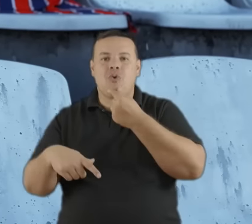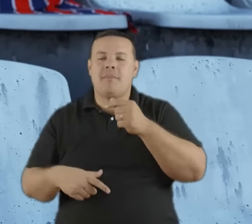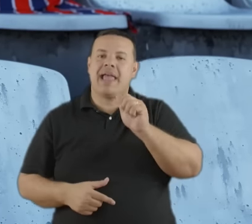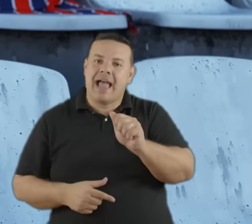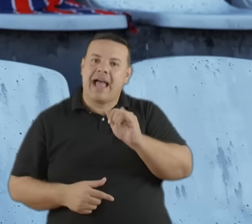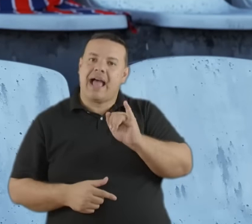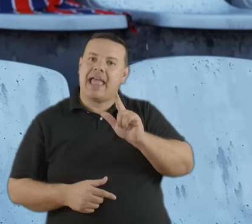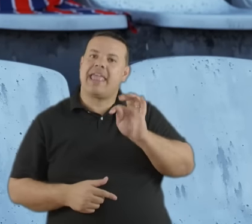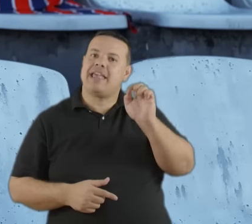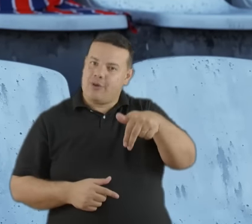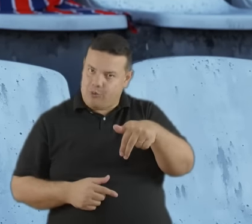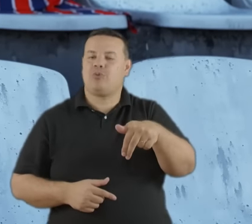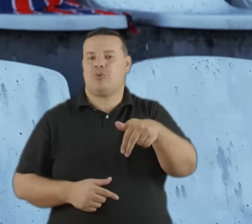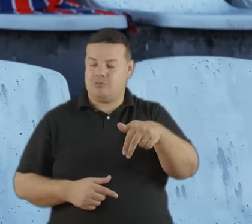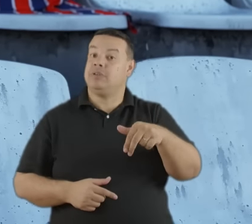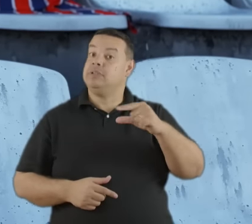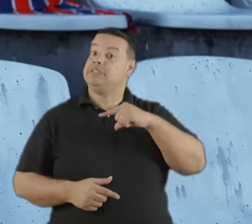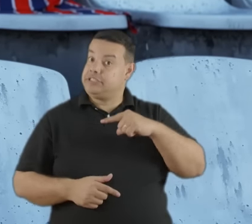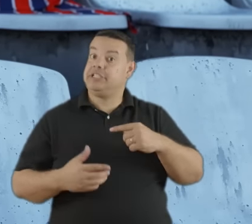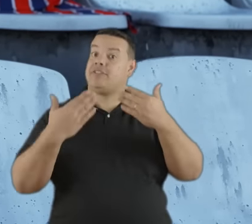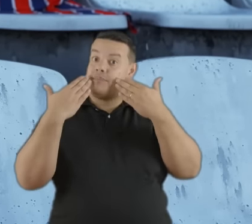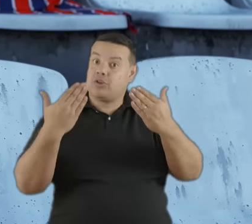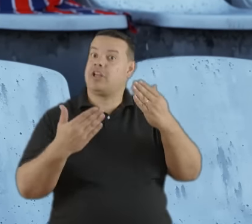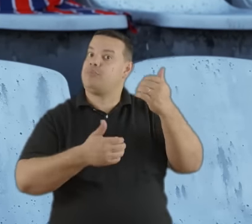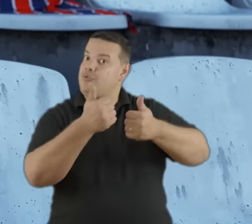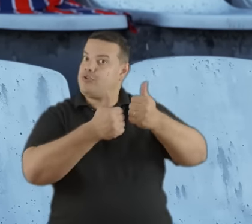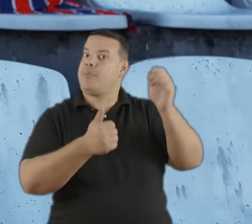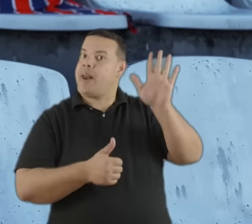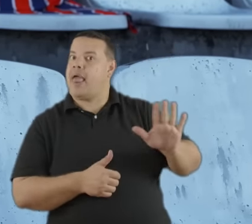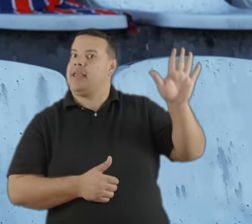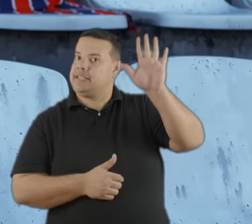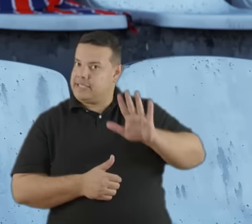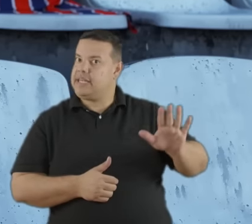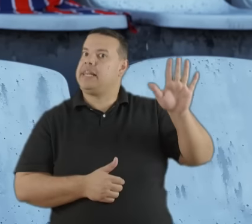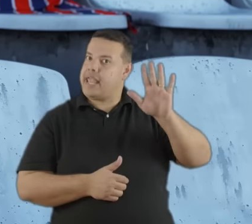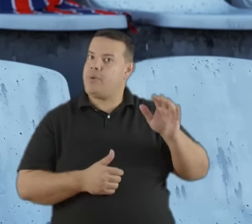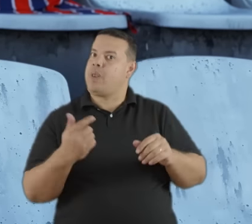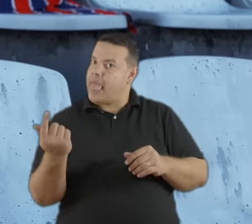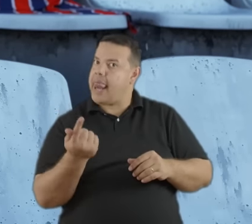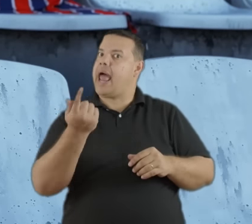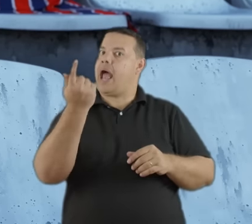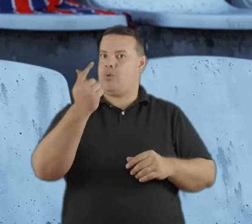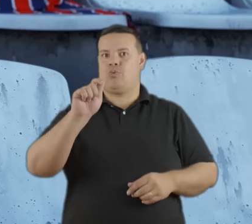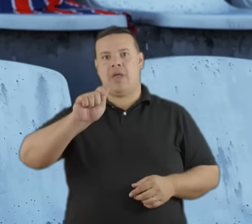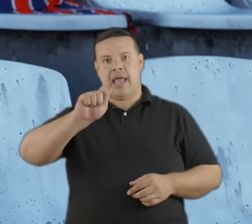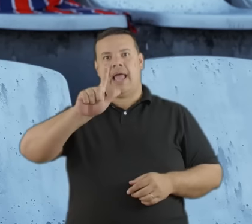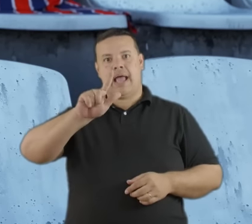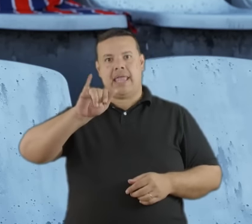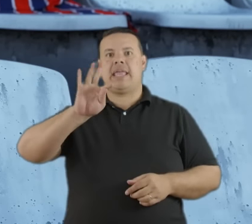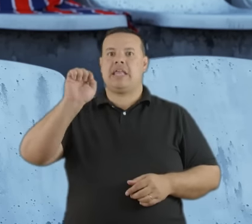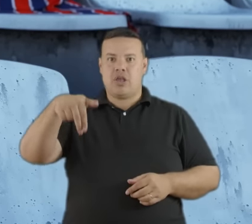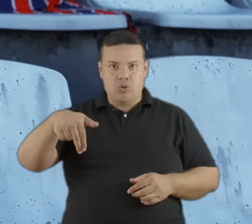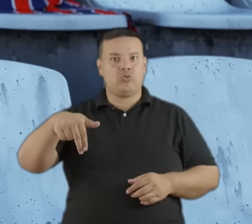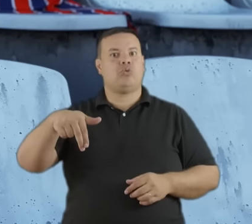Era um zagueiro que estava aparecendo já para o futebol brasileiro e com uma boa estatura, Ailton